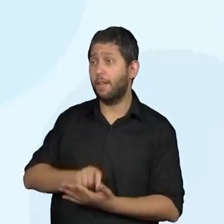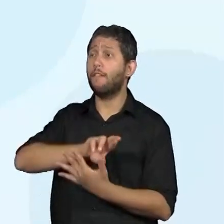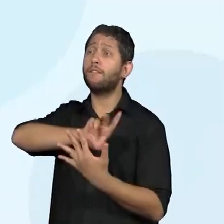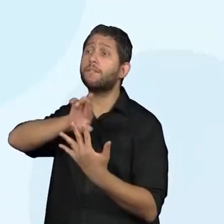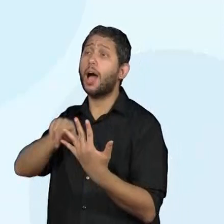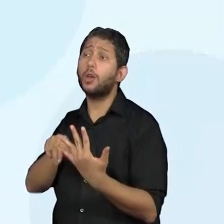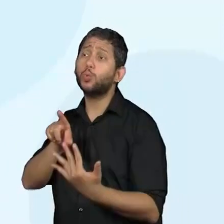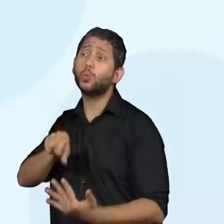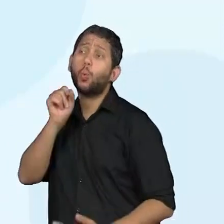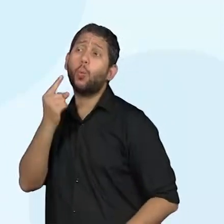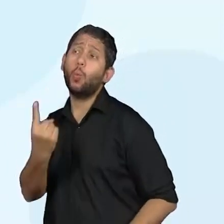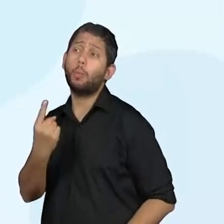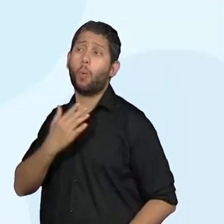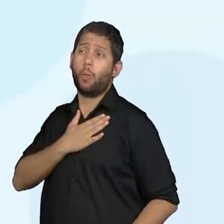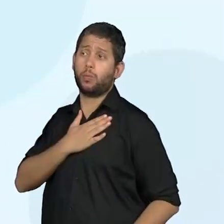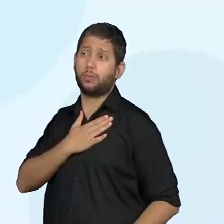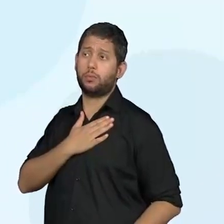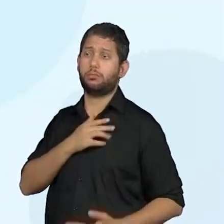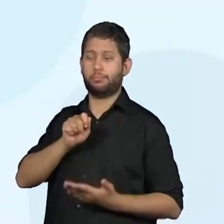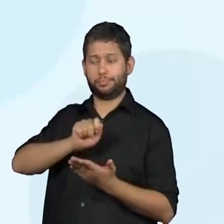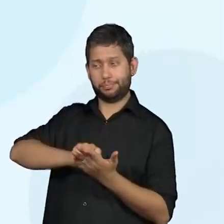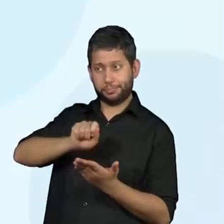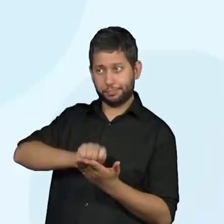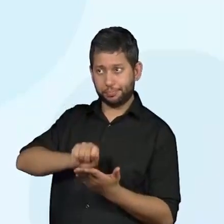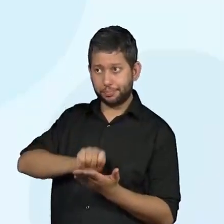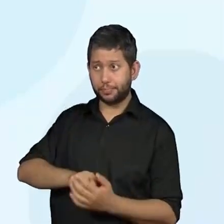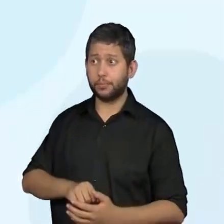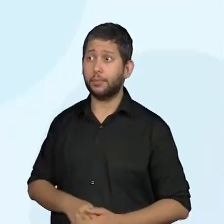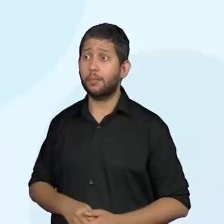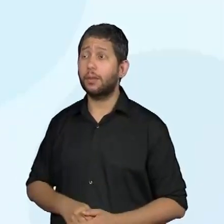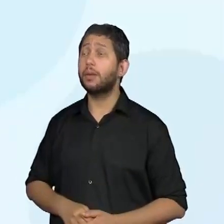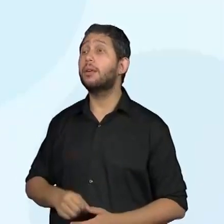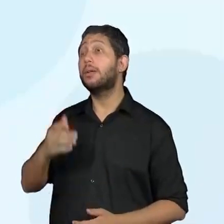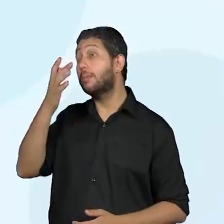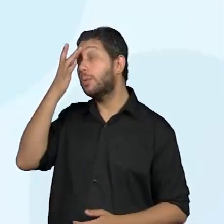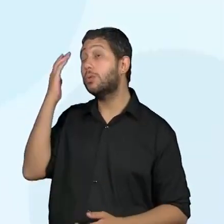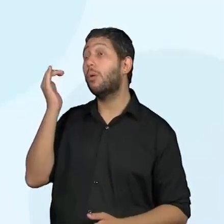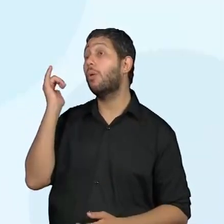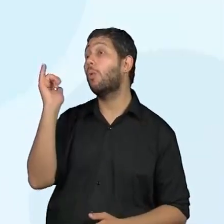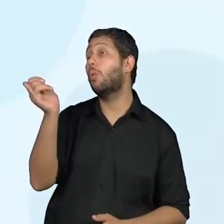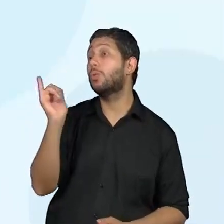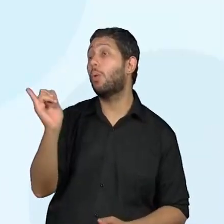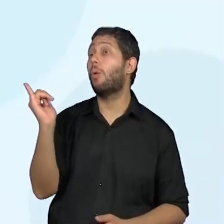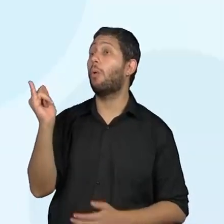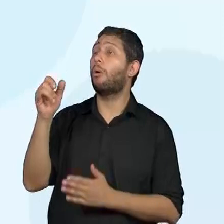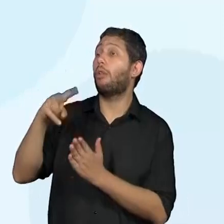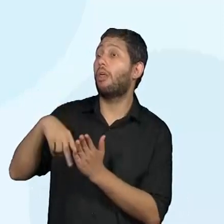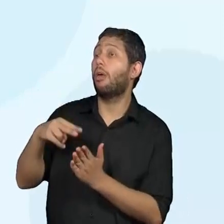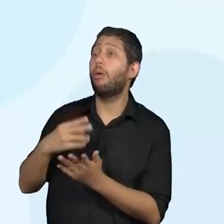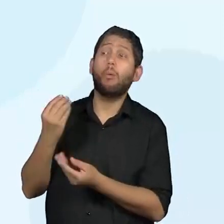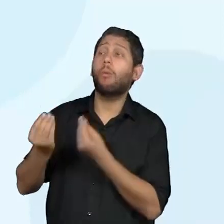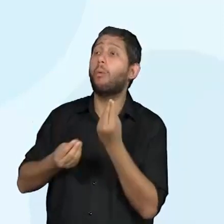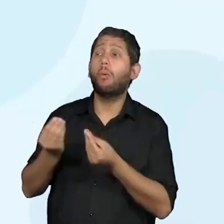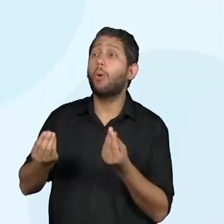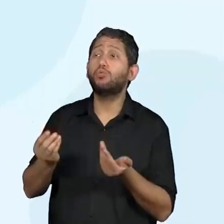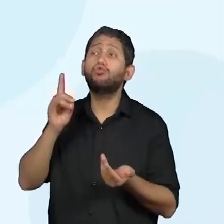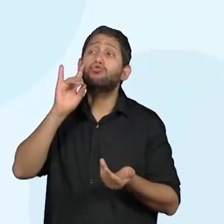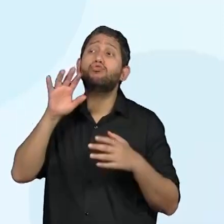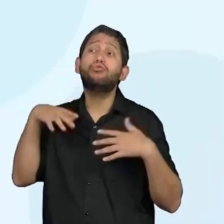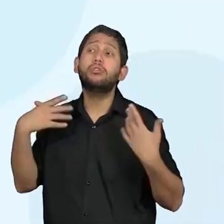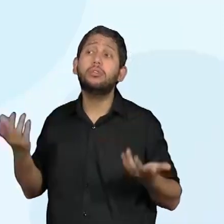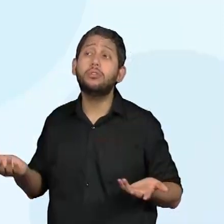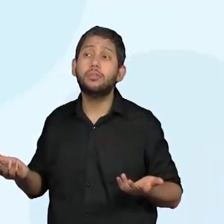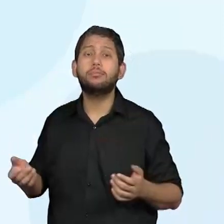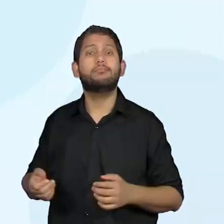preferida e em que ocasião você ouviu ou leu essa história? Então, muito bem, 3 perguntinhas aí para você